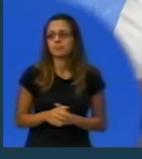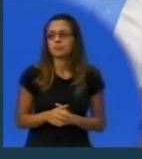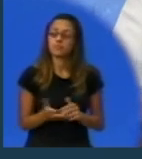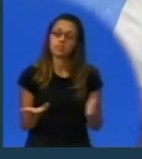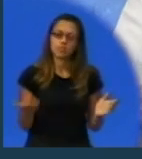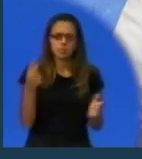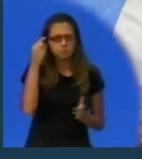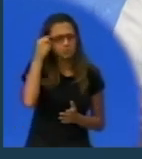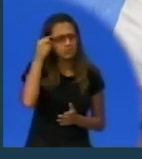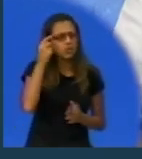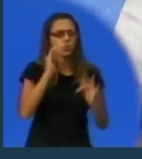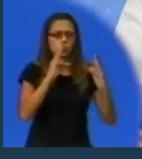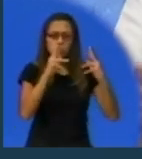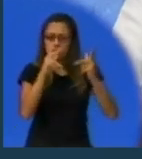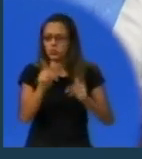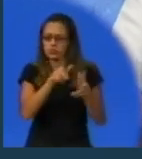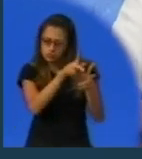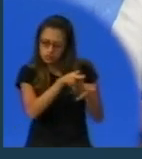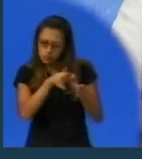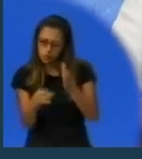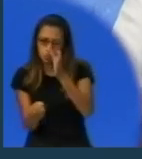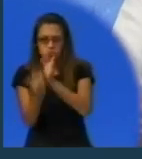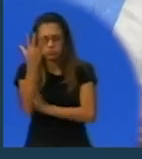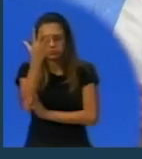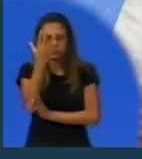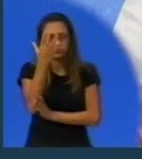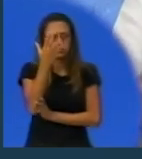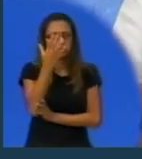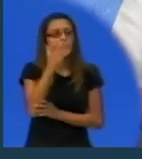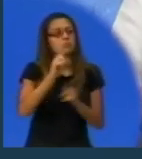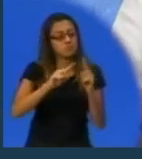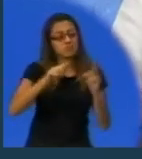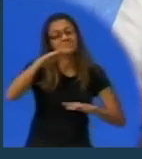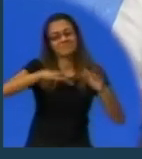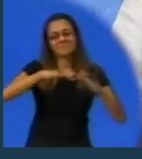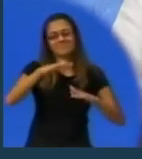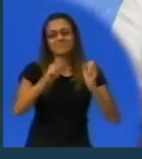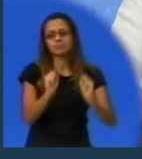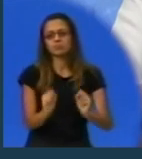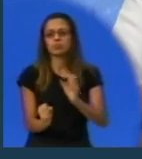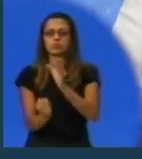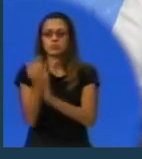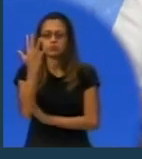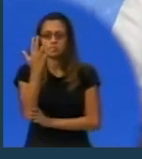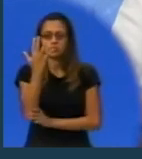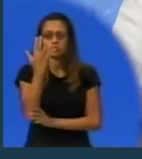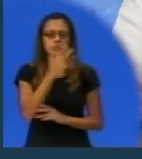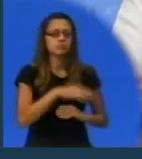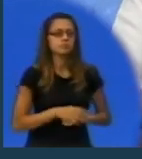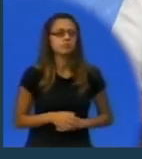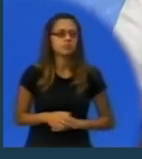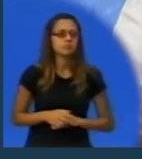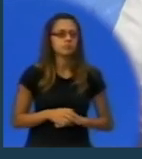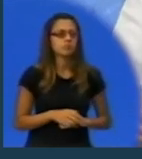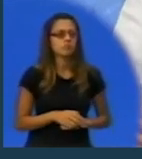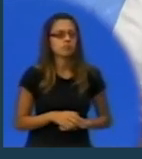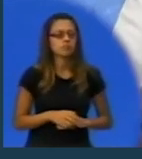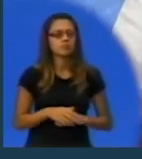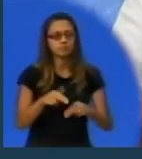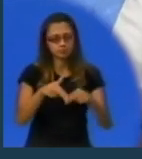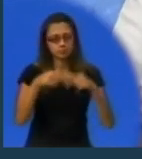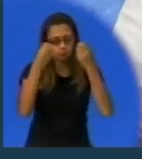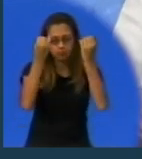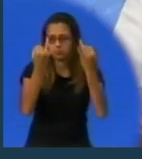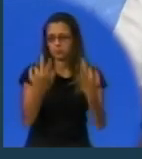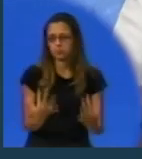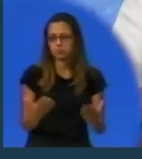que todas terão uma distribuição normal, mas algumas podem apresentar esse tipo de distribuição, e é exatamente isso que nós